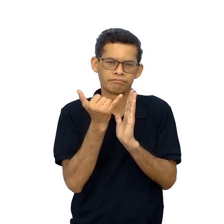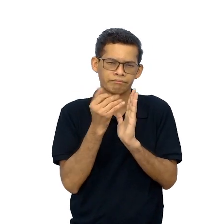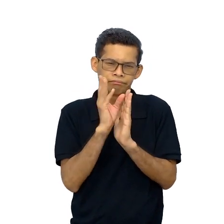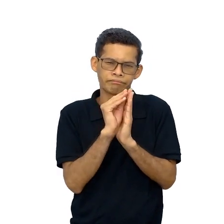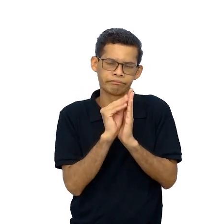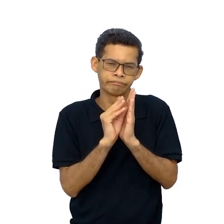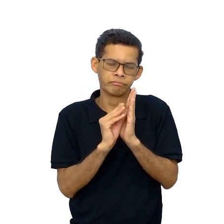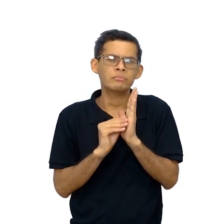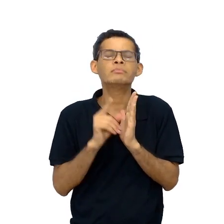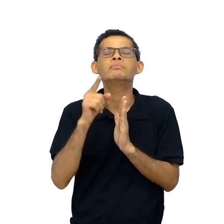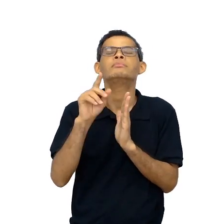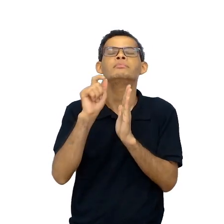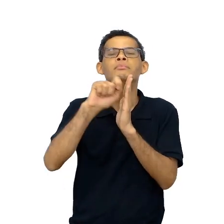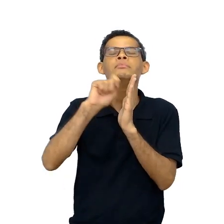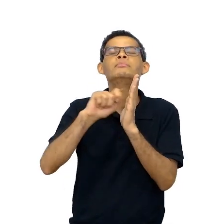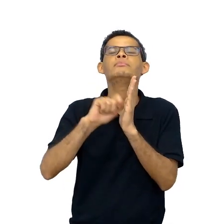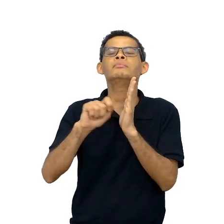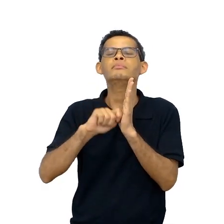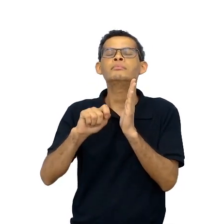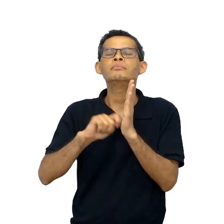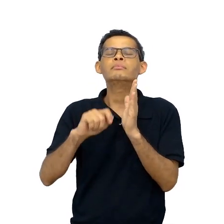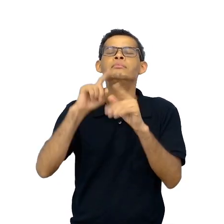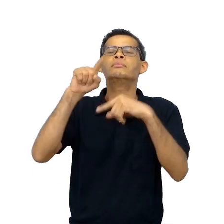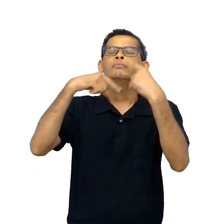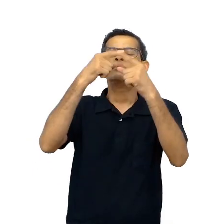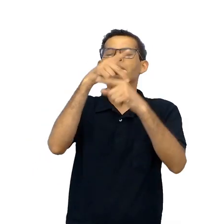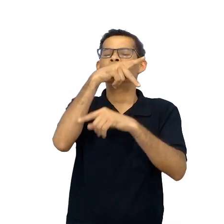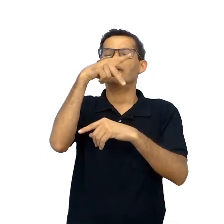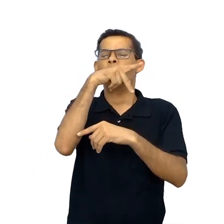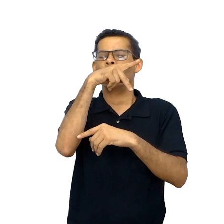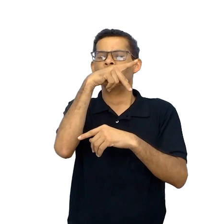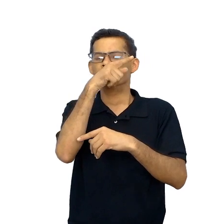final vocês possam ir conversar com os vossos pares e